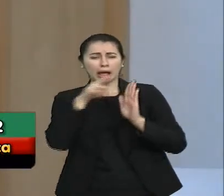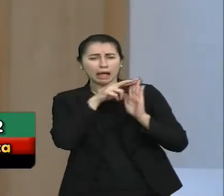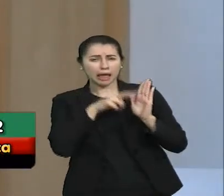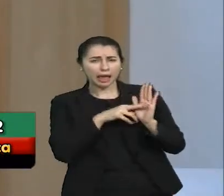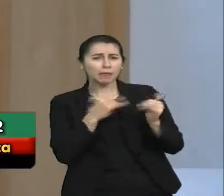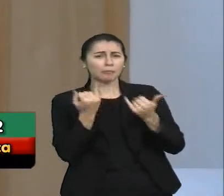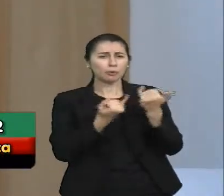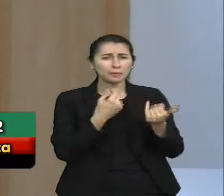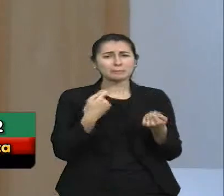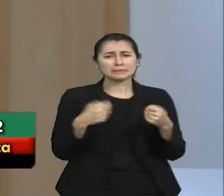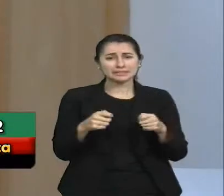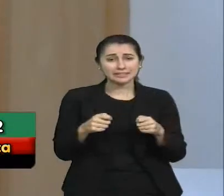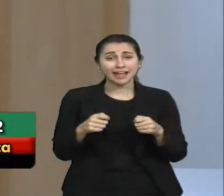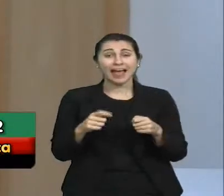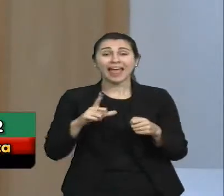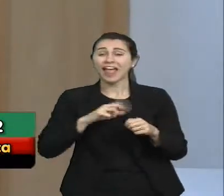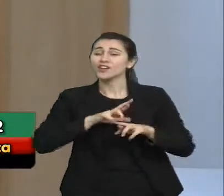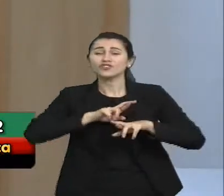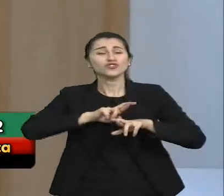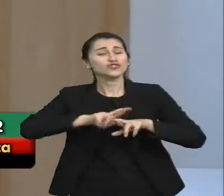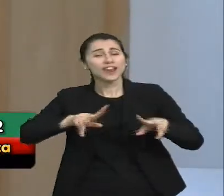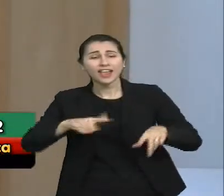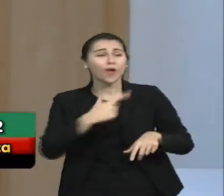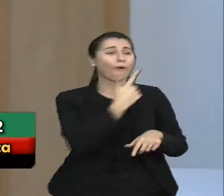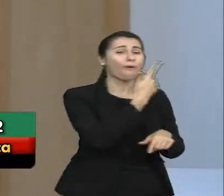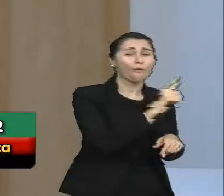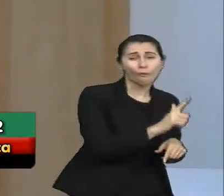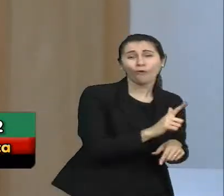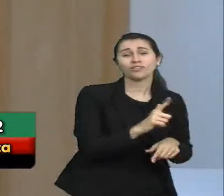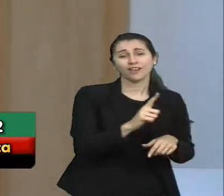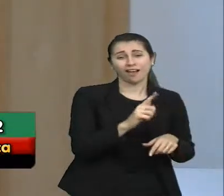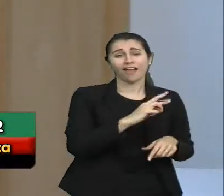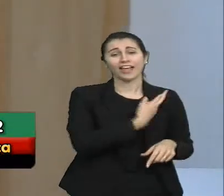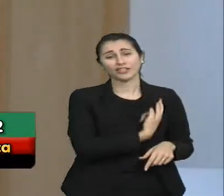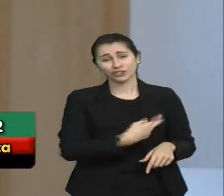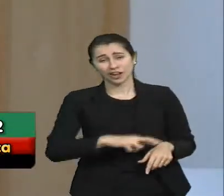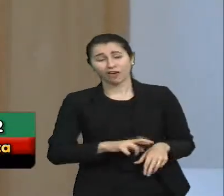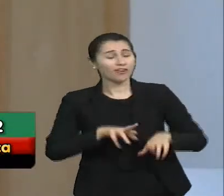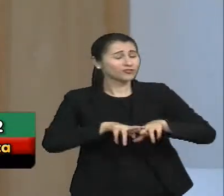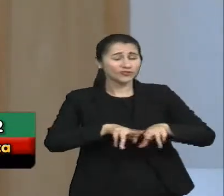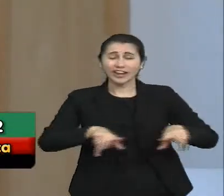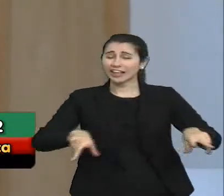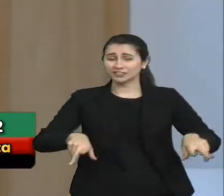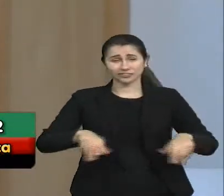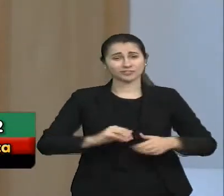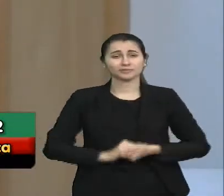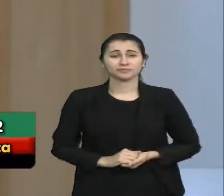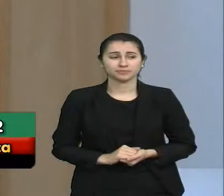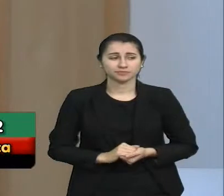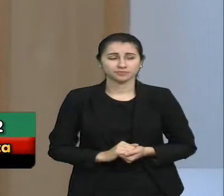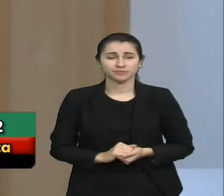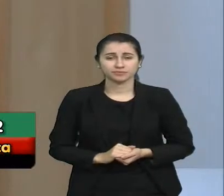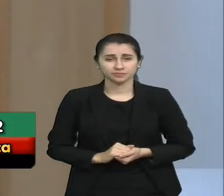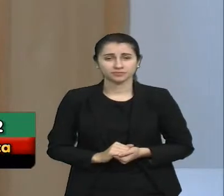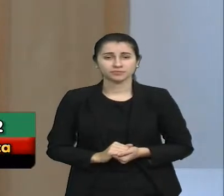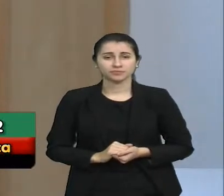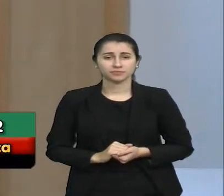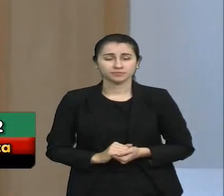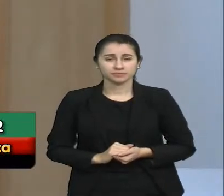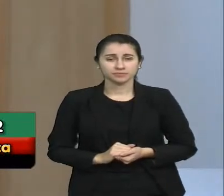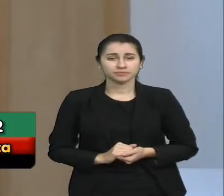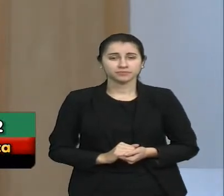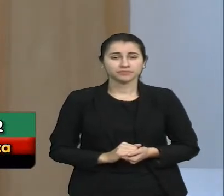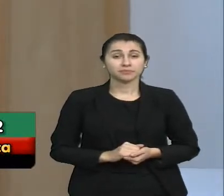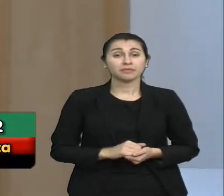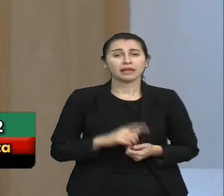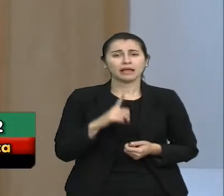a gente entender a conjuntura que estamos vivendo de violência contra os povos de matrizes